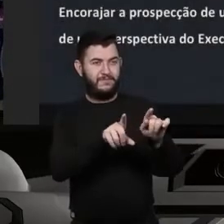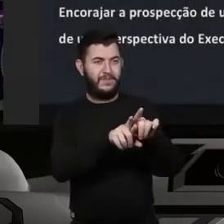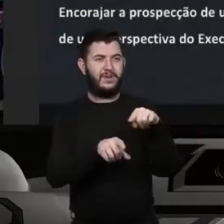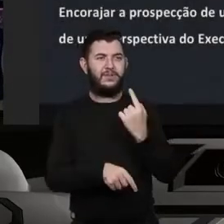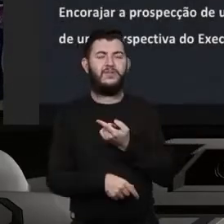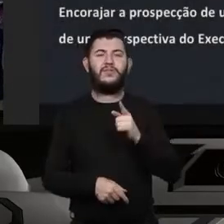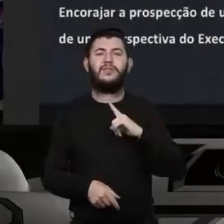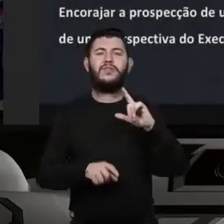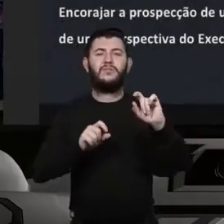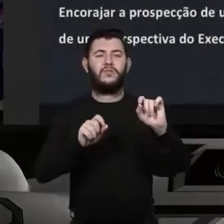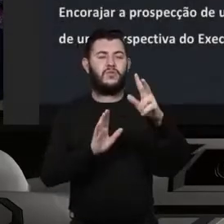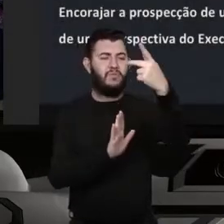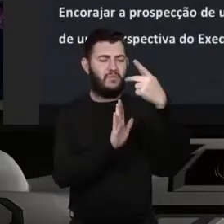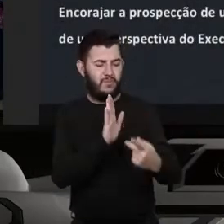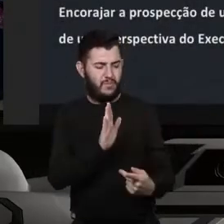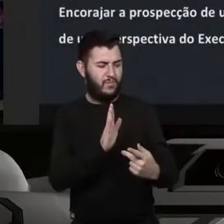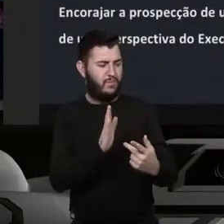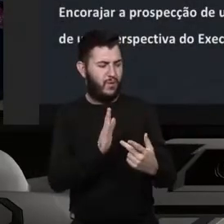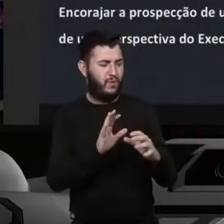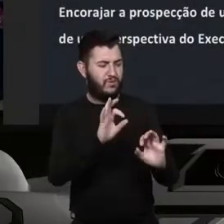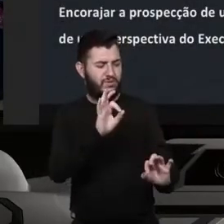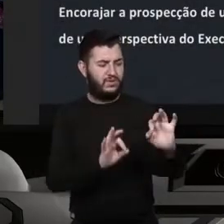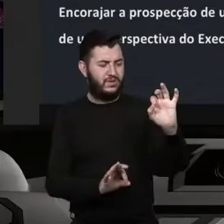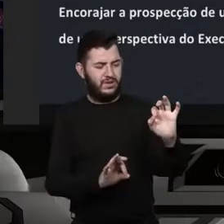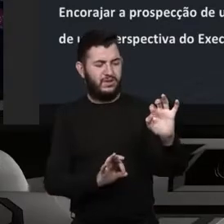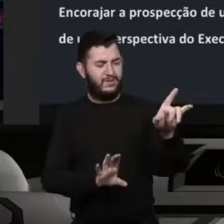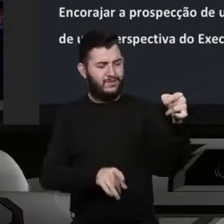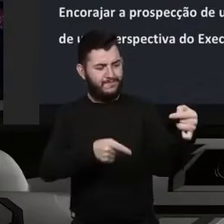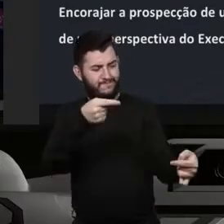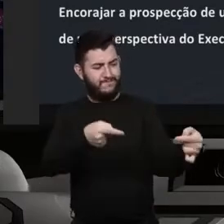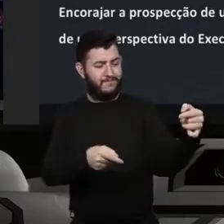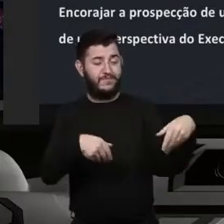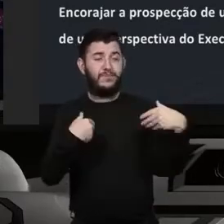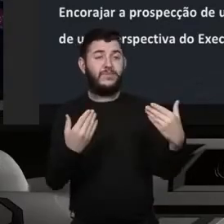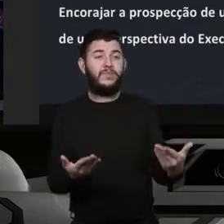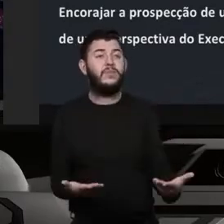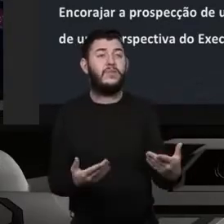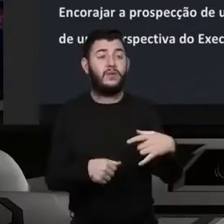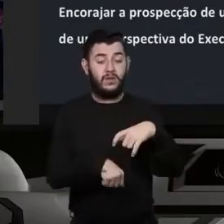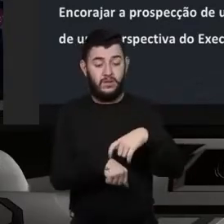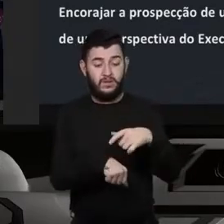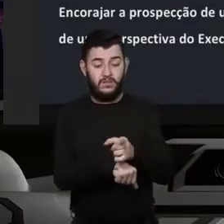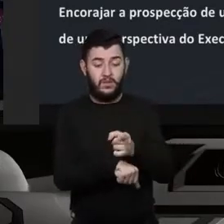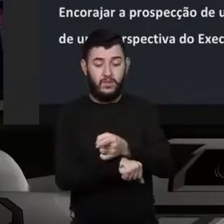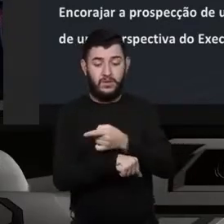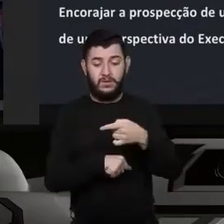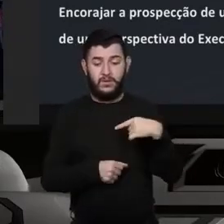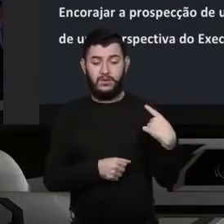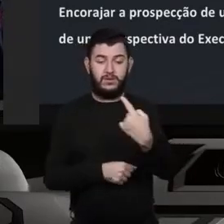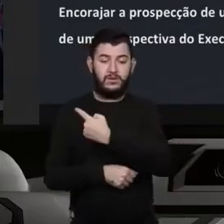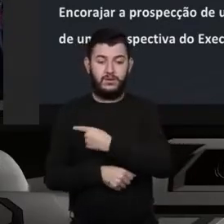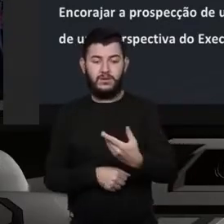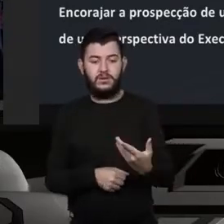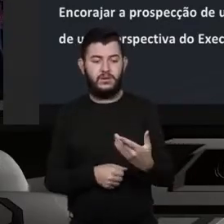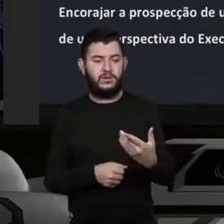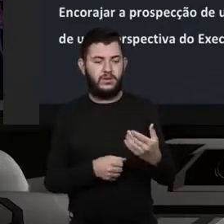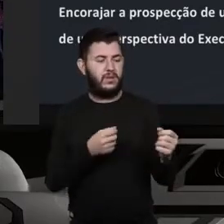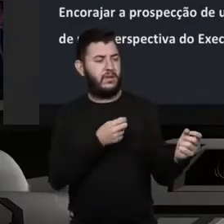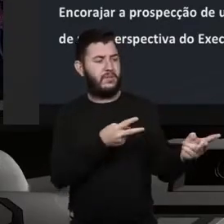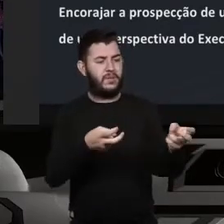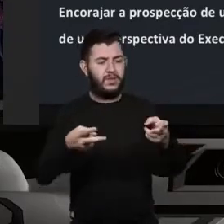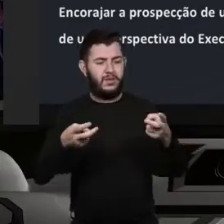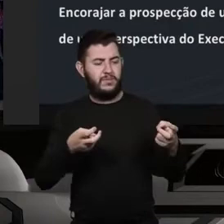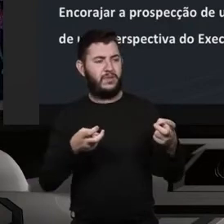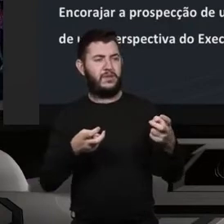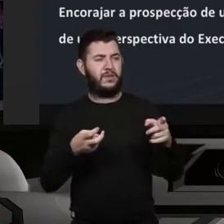todo projetando toda essa discussão. Com isso, o primeiro momento a gente buscou, né, levar a percepção, tirar